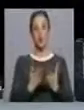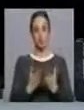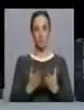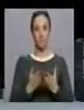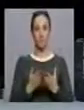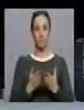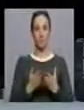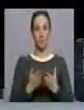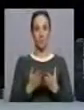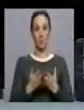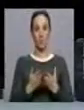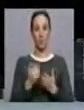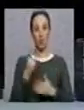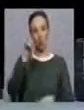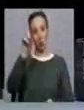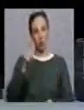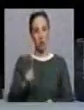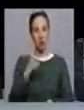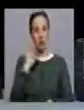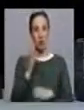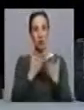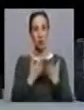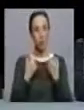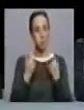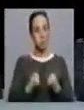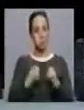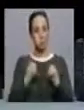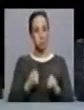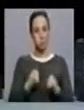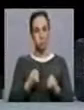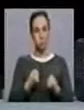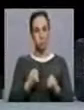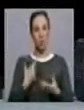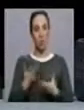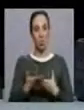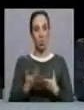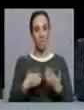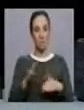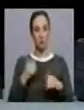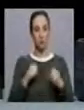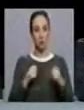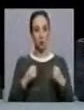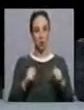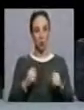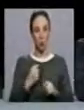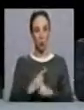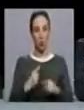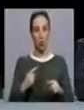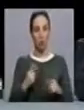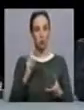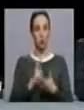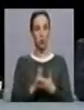de ficar em um link para tentar estudar e não conseguirem este gera ainda mais ansiedade porque não conseguir o resultado